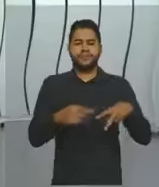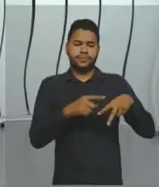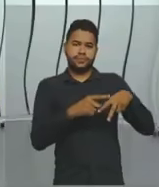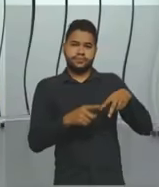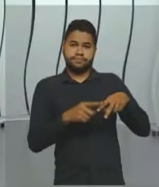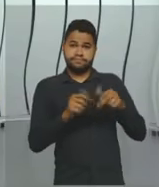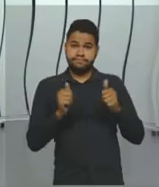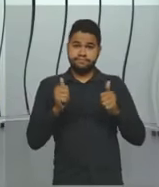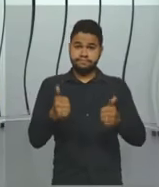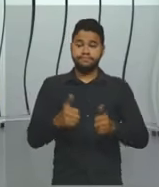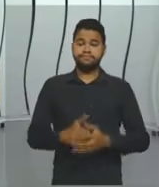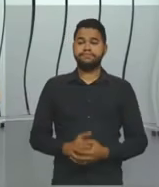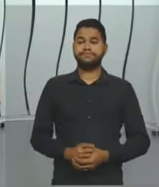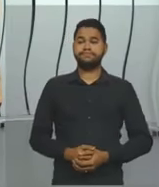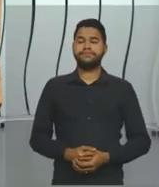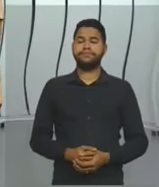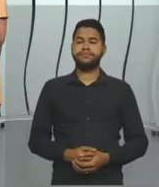Right?